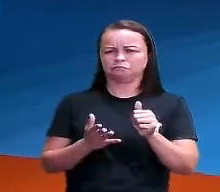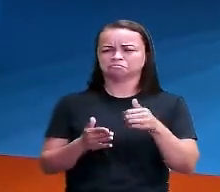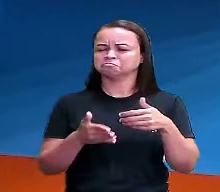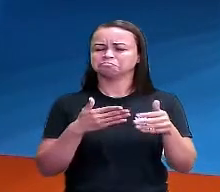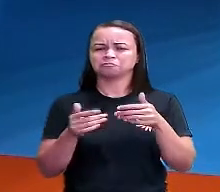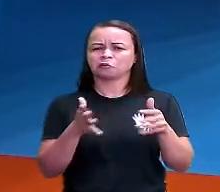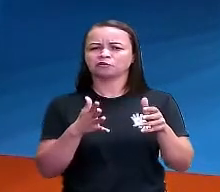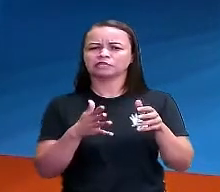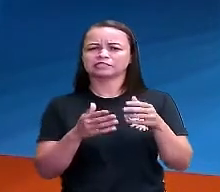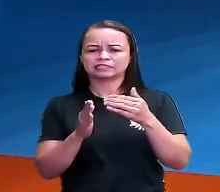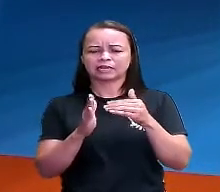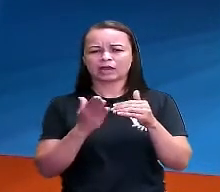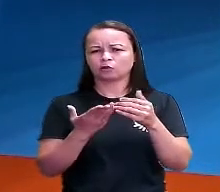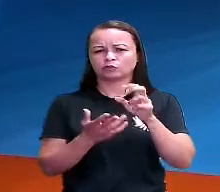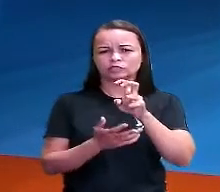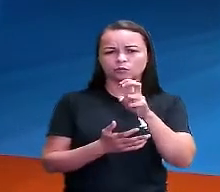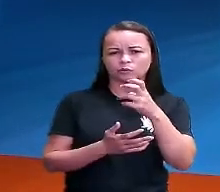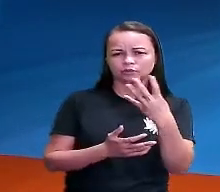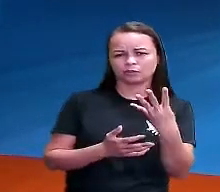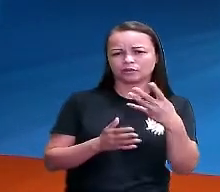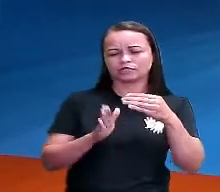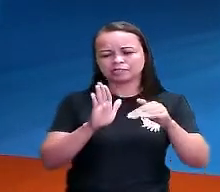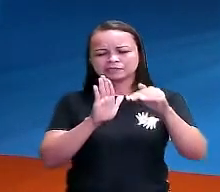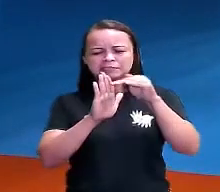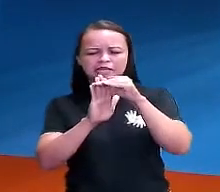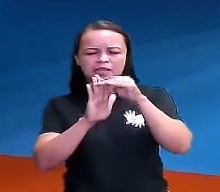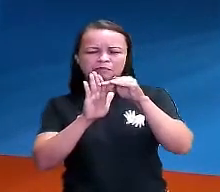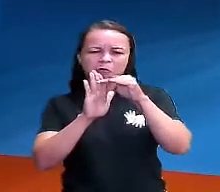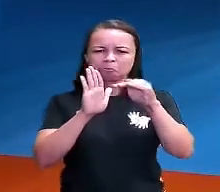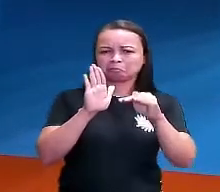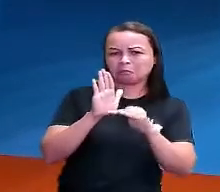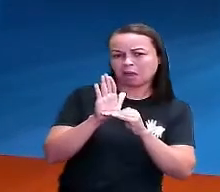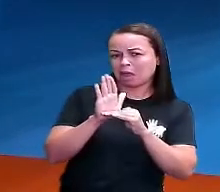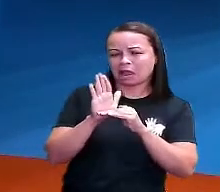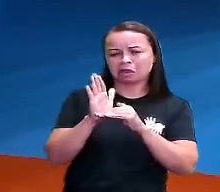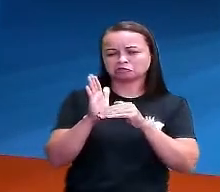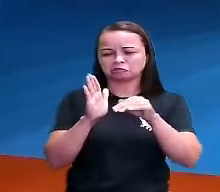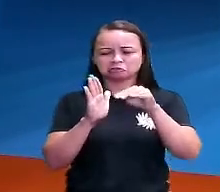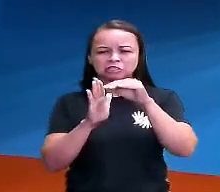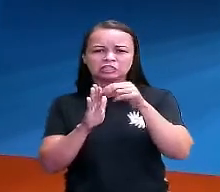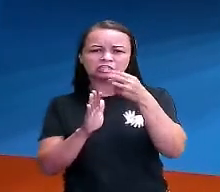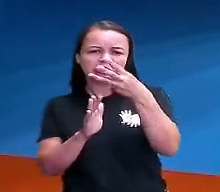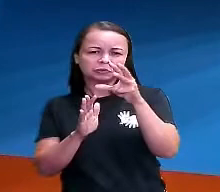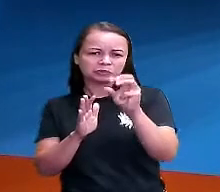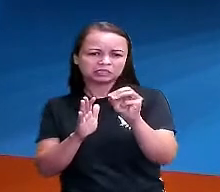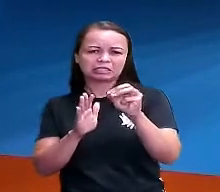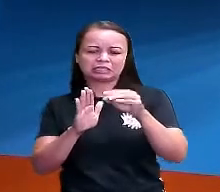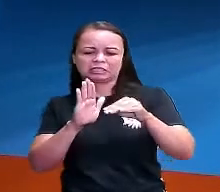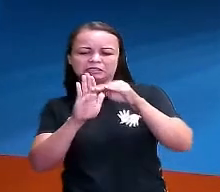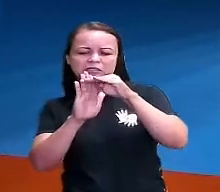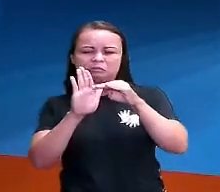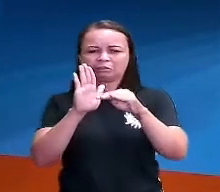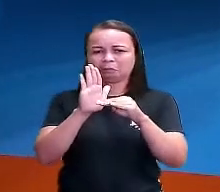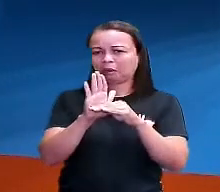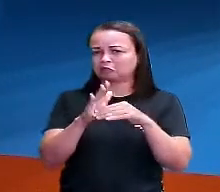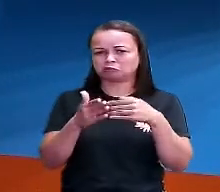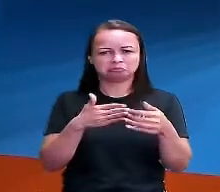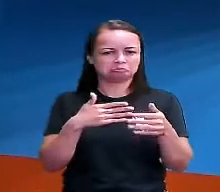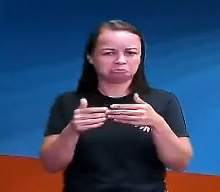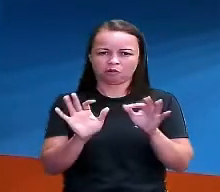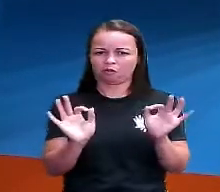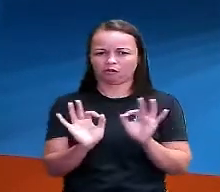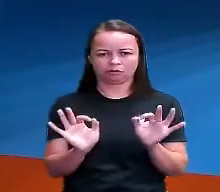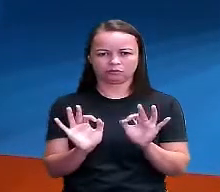nas parcelas de cima, se está na parcela de baixo, se o 30 está em cima, se o 30 está na parcela de baixo. Isso